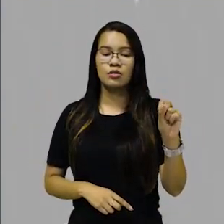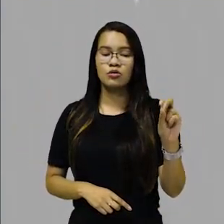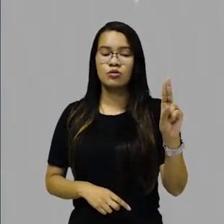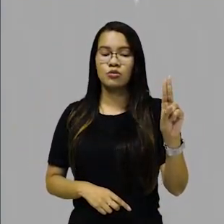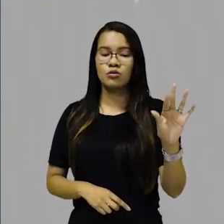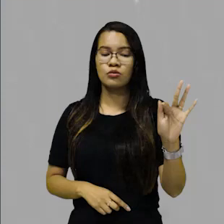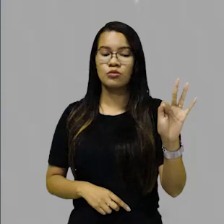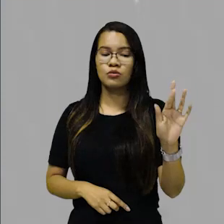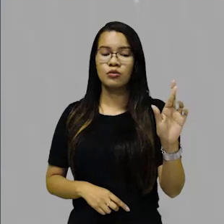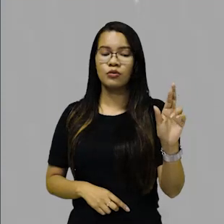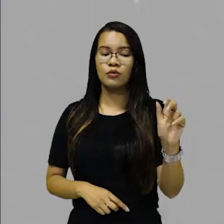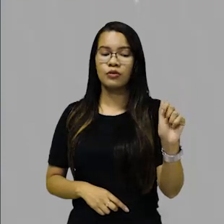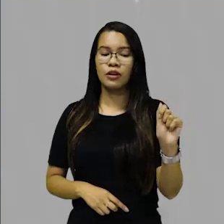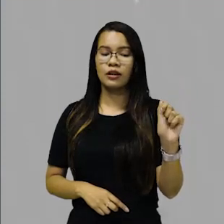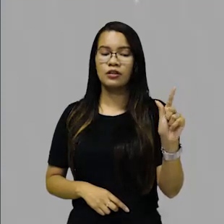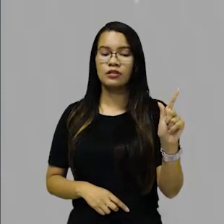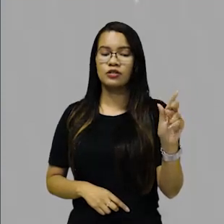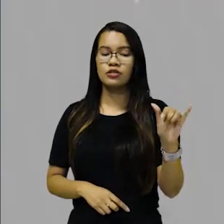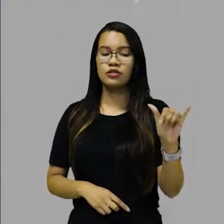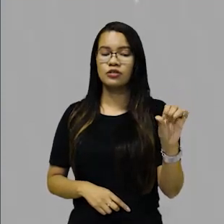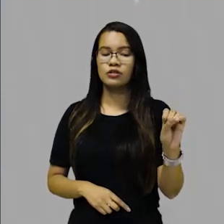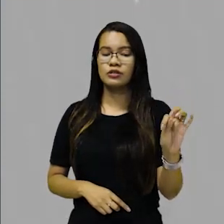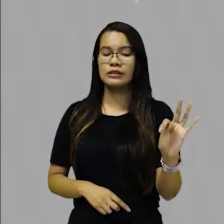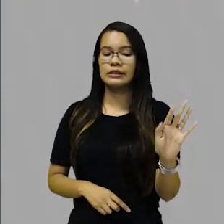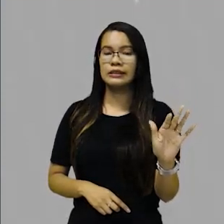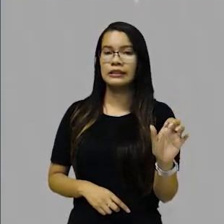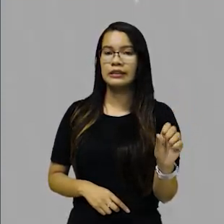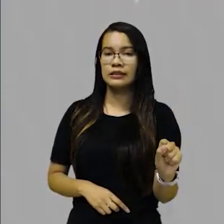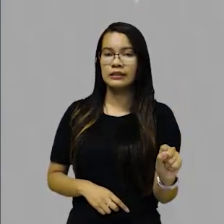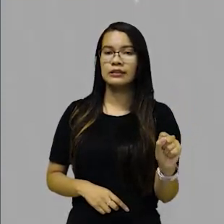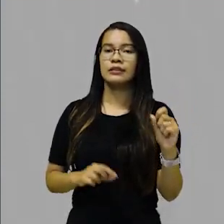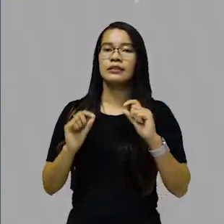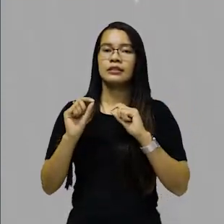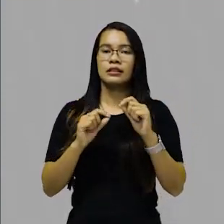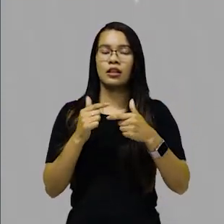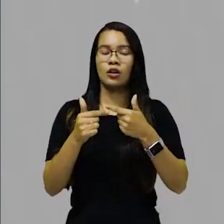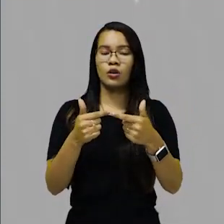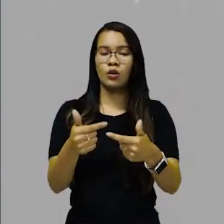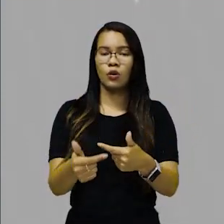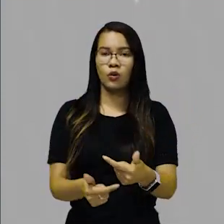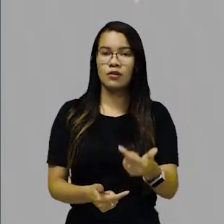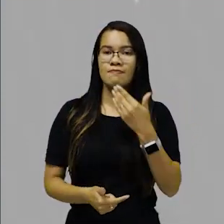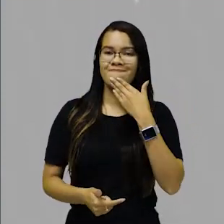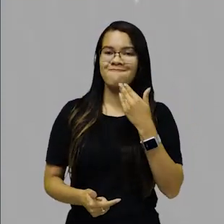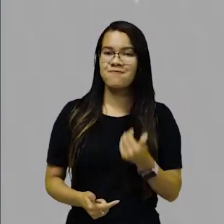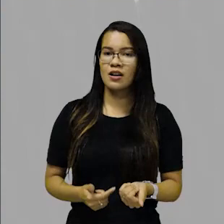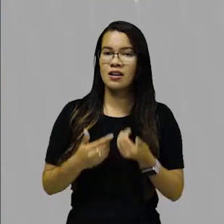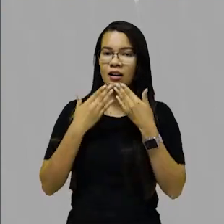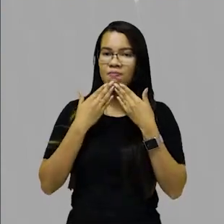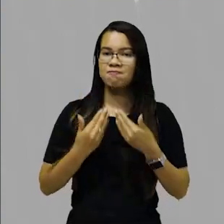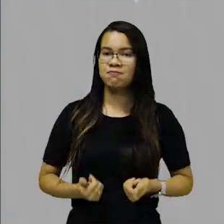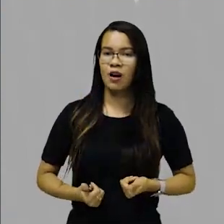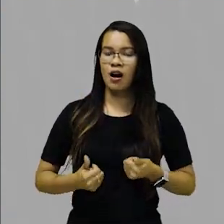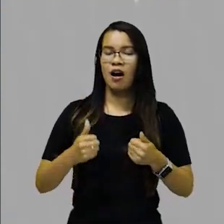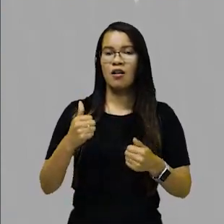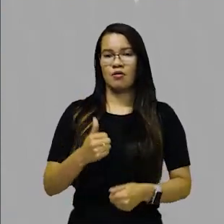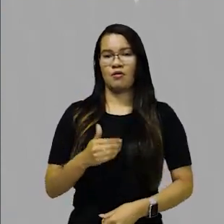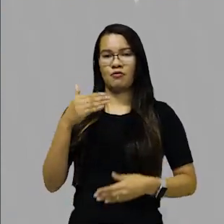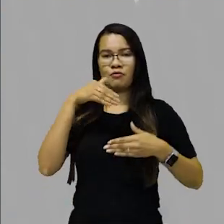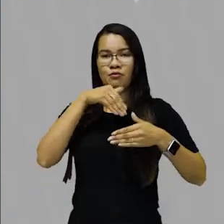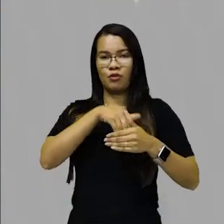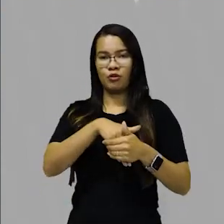que mostra isso. A luta dessas mulheres norte-americanas pelo voto feminino, pelo sufrágio